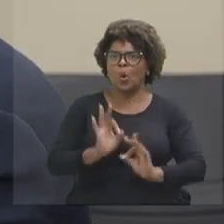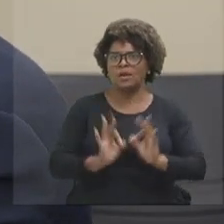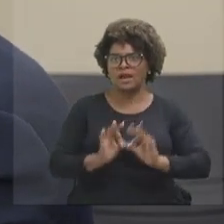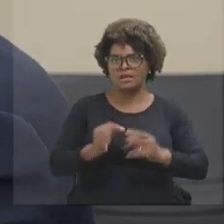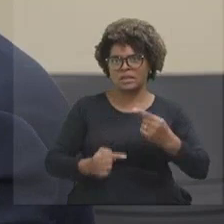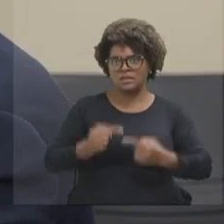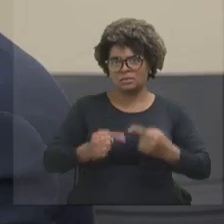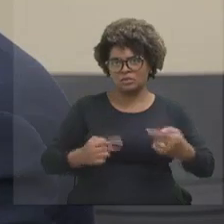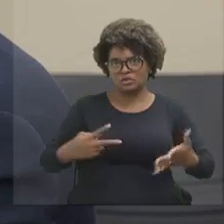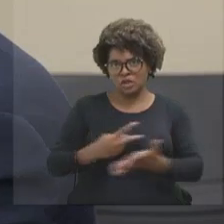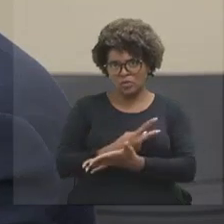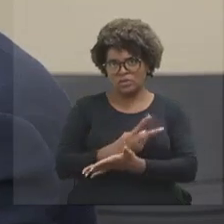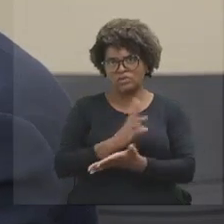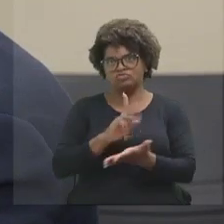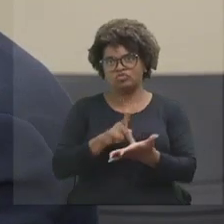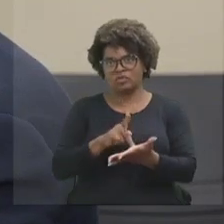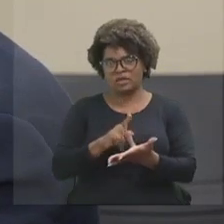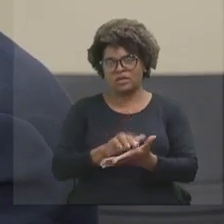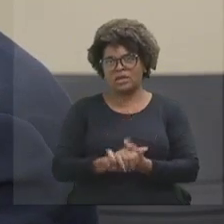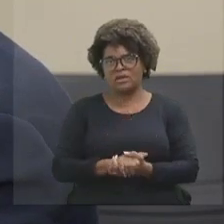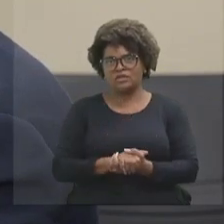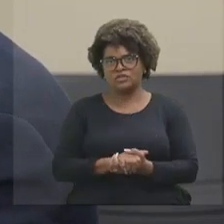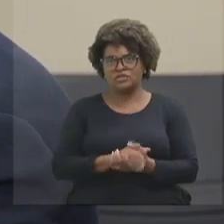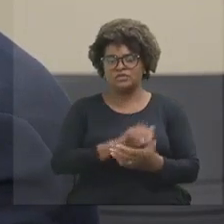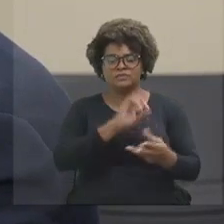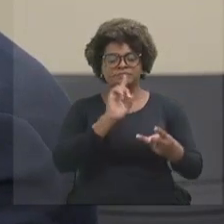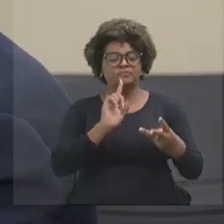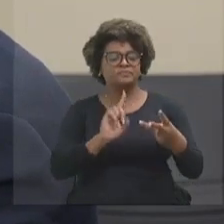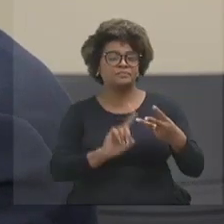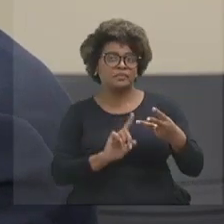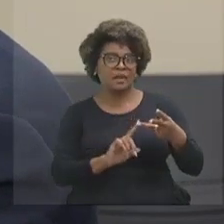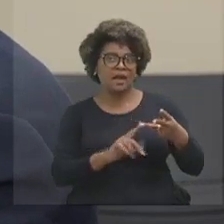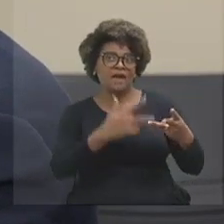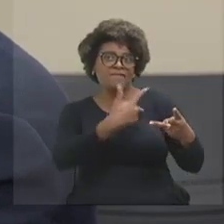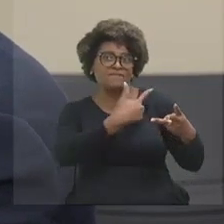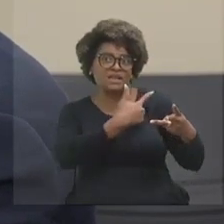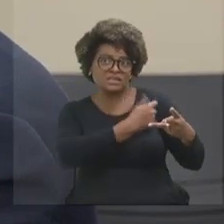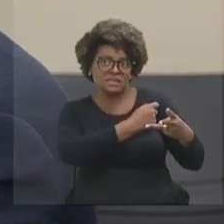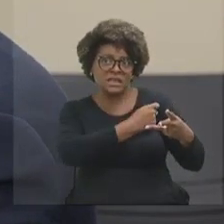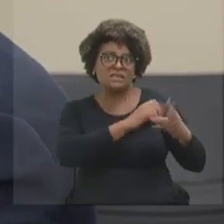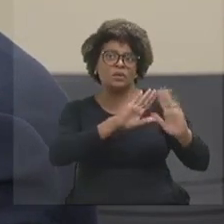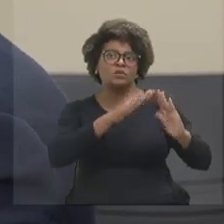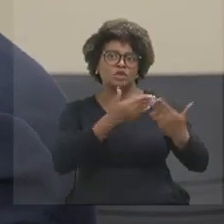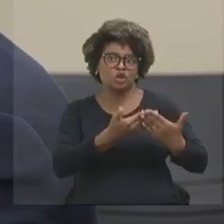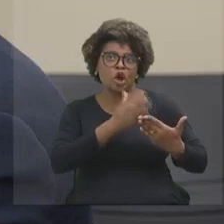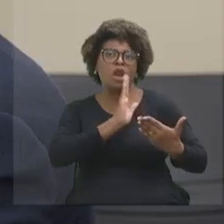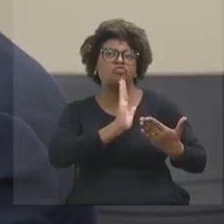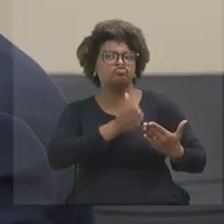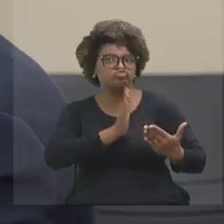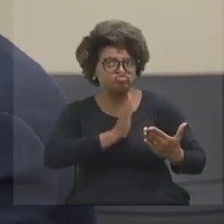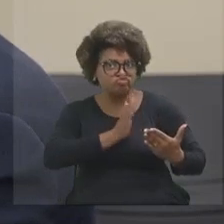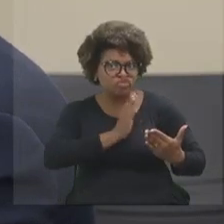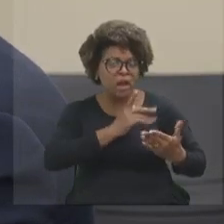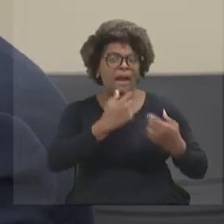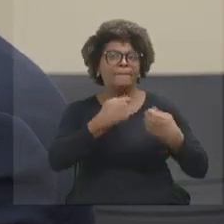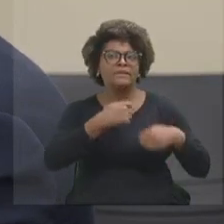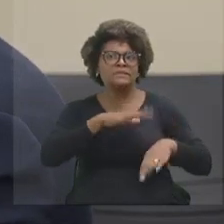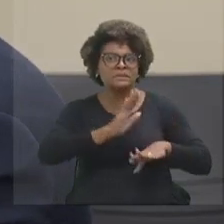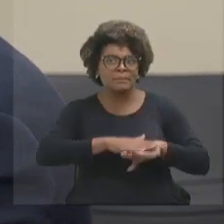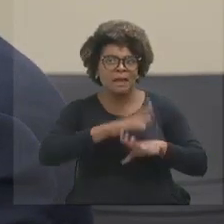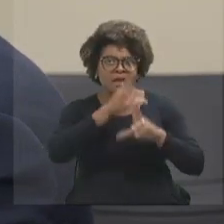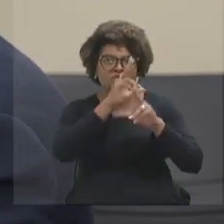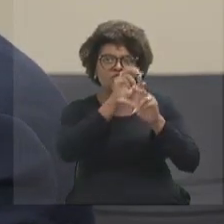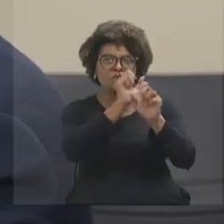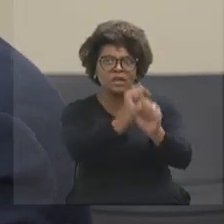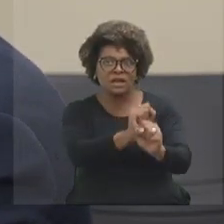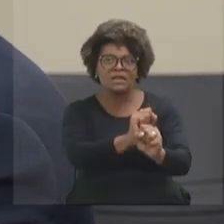política acontecer vacinação na escola faz parte da Saúde da escola já faz parte dos planos de ações nós temos que fortalecer na vacinação